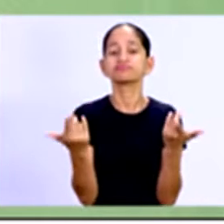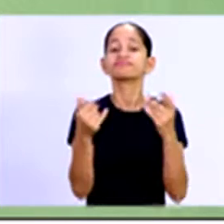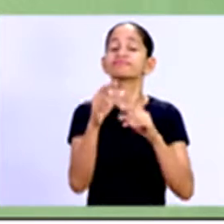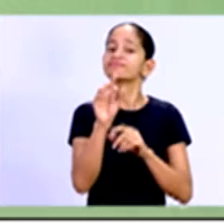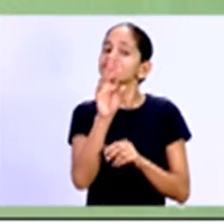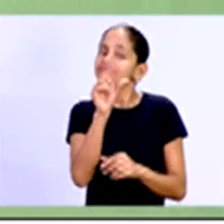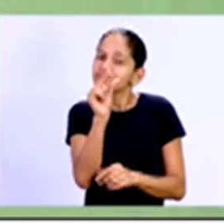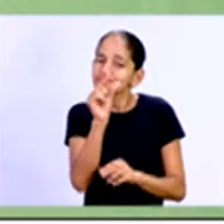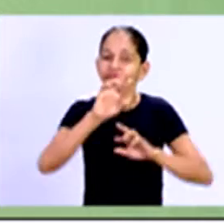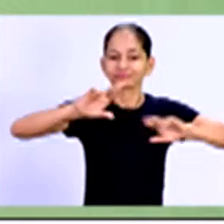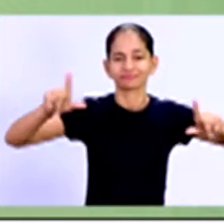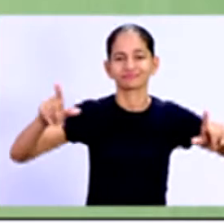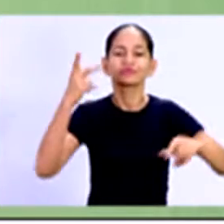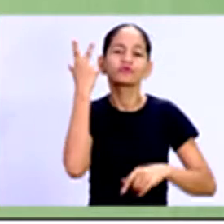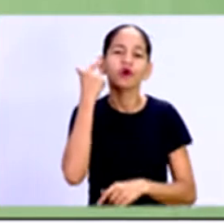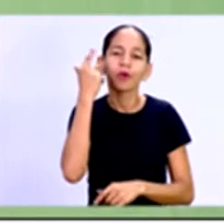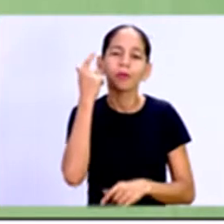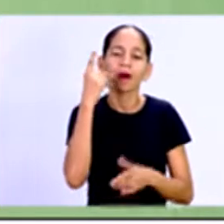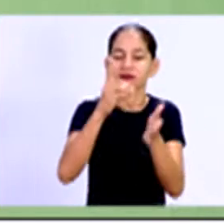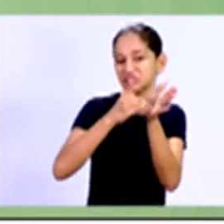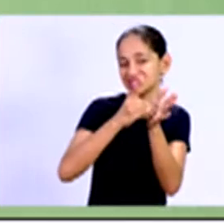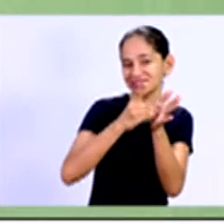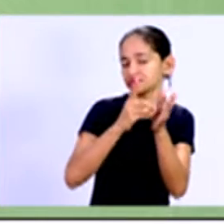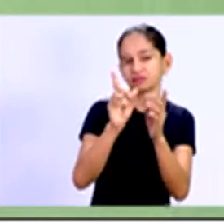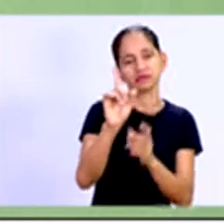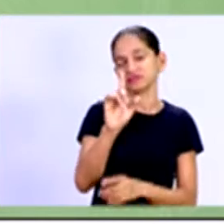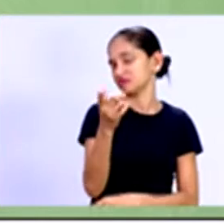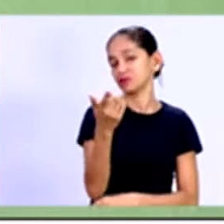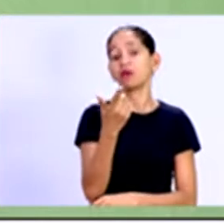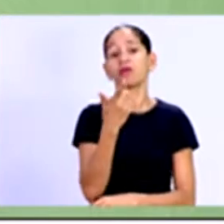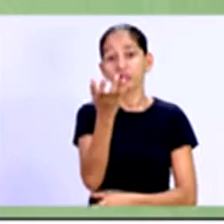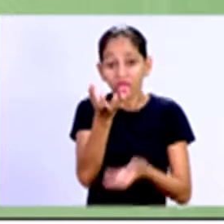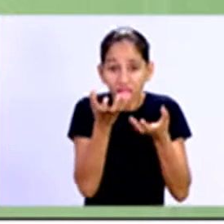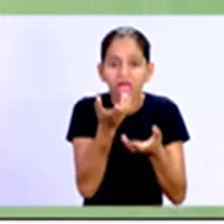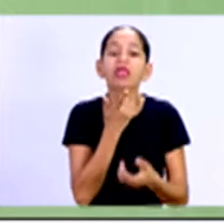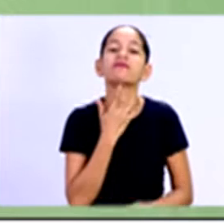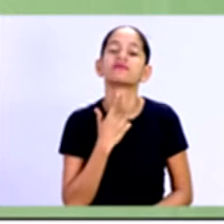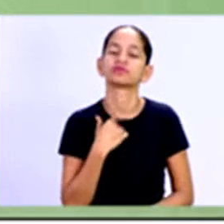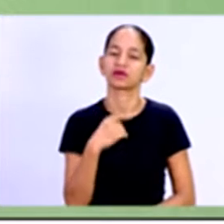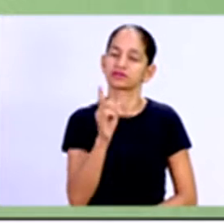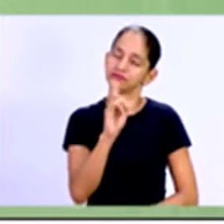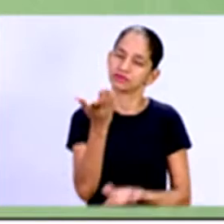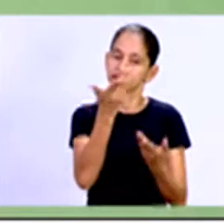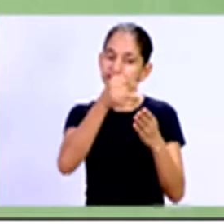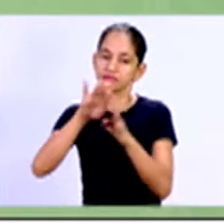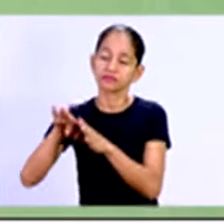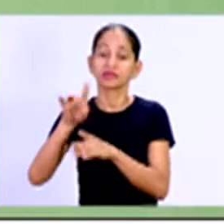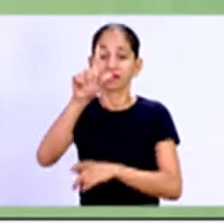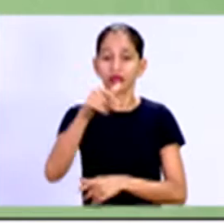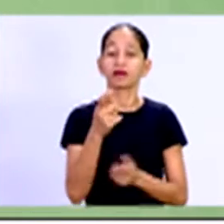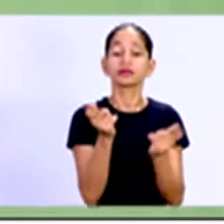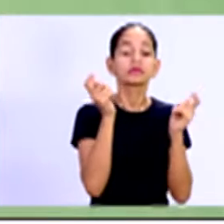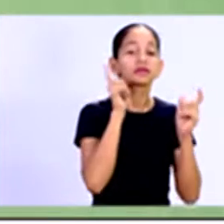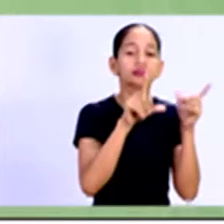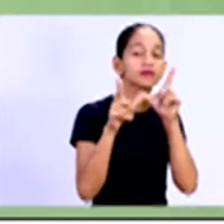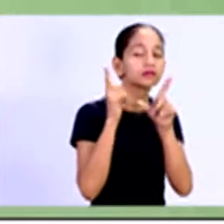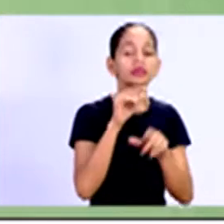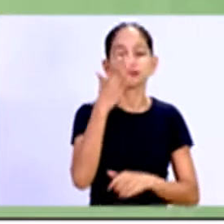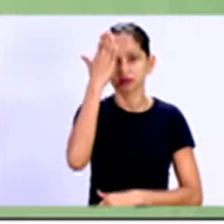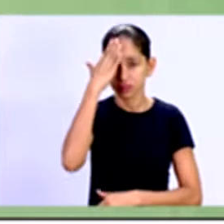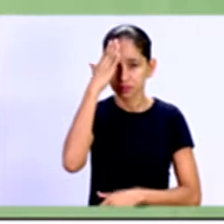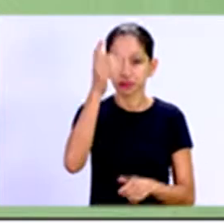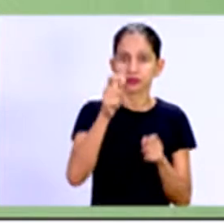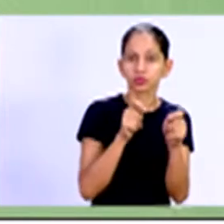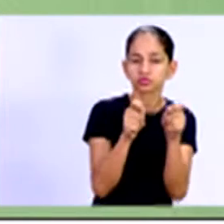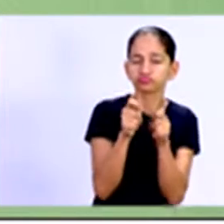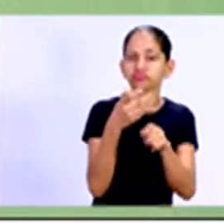pouco diferente do senso comum, né? Porque não é o que eu quero fazer, mas é a capacidade que todos nós, como seres